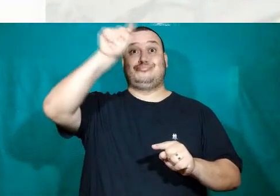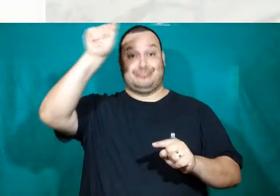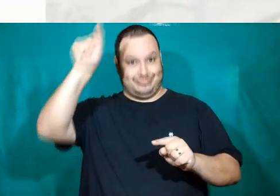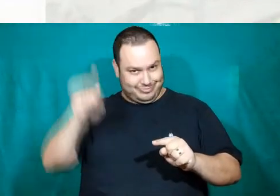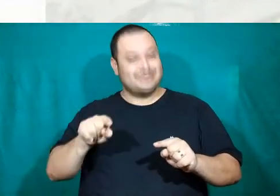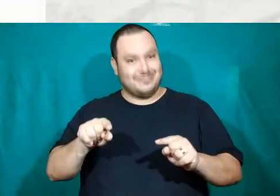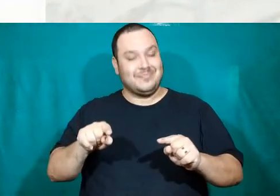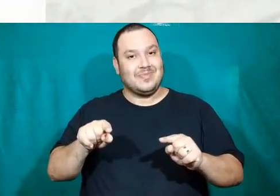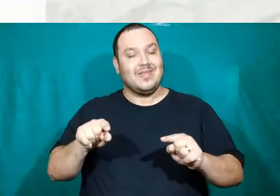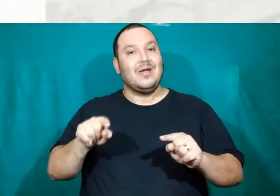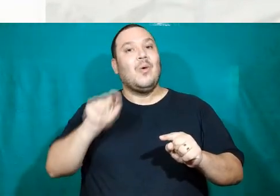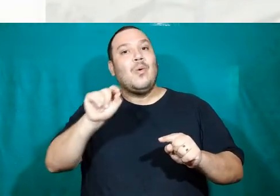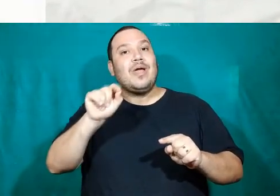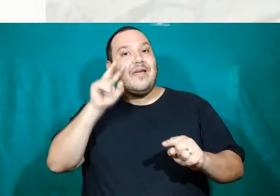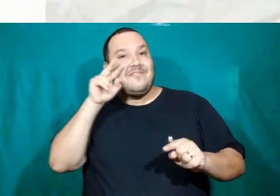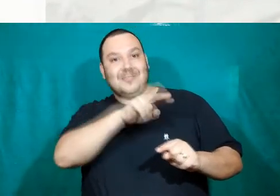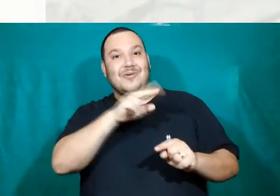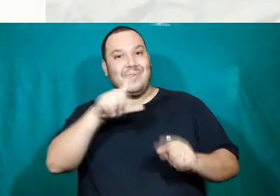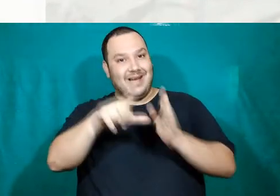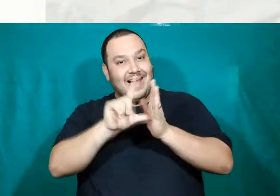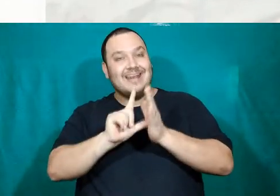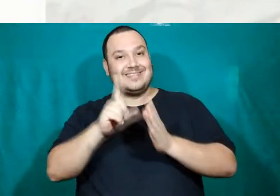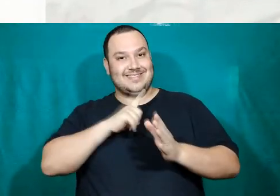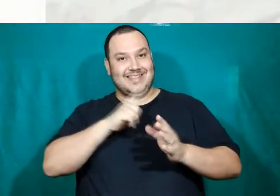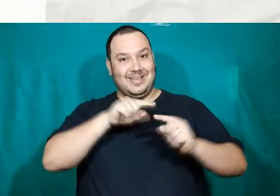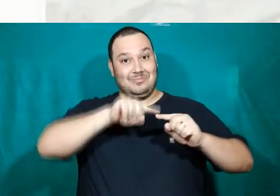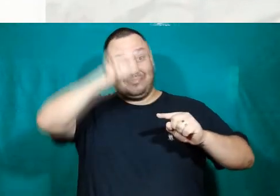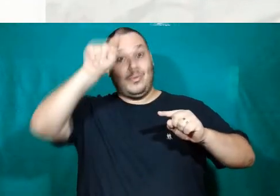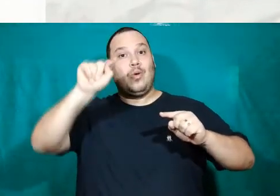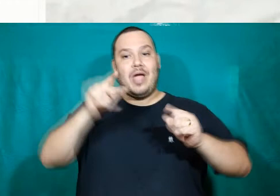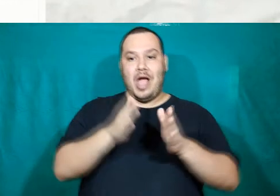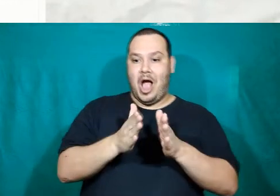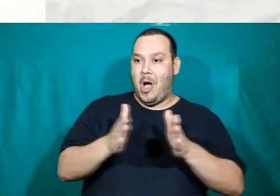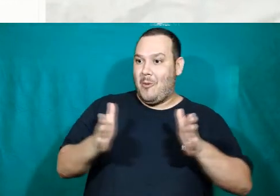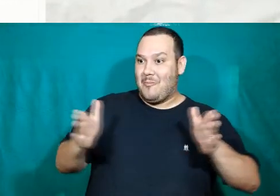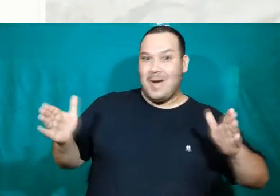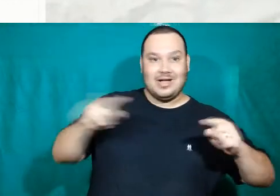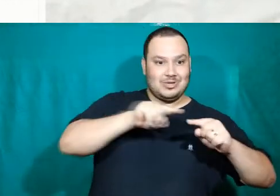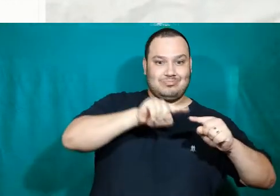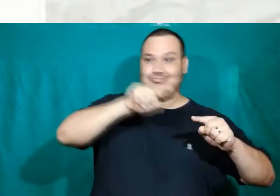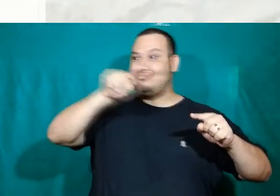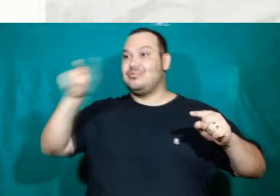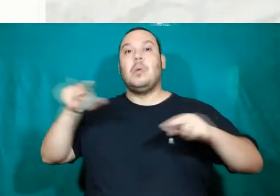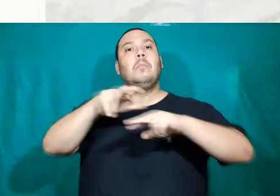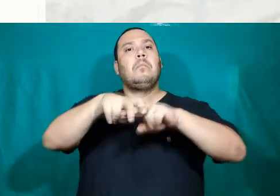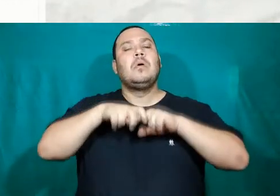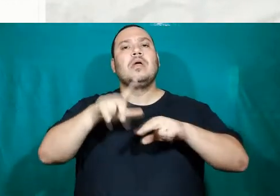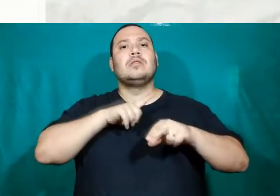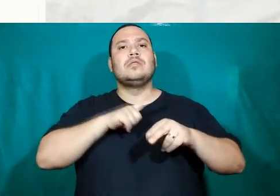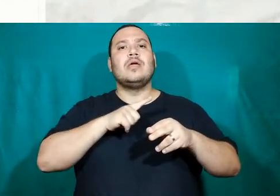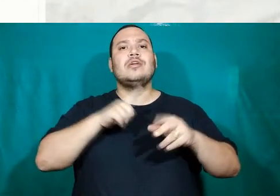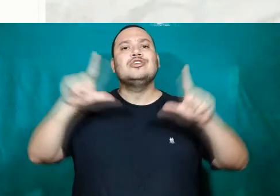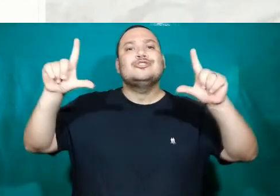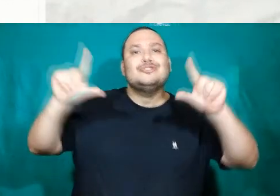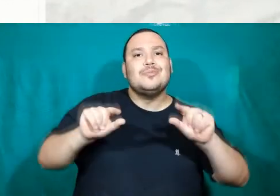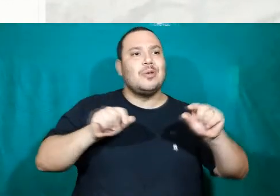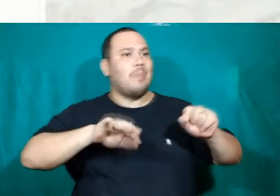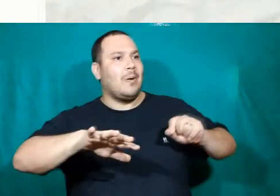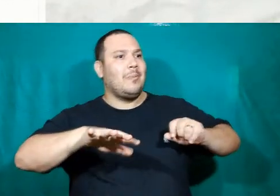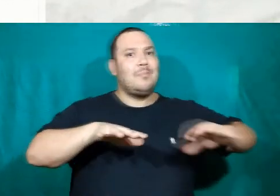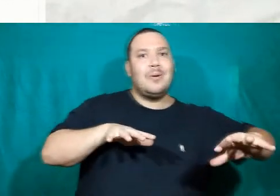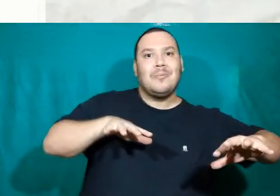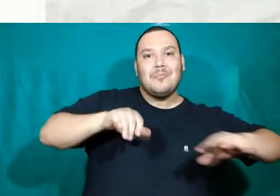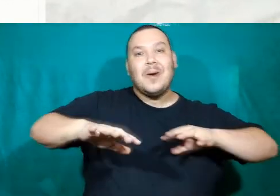pandemia, como acabamos de ver com outro gráfico, já que as pessoas diminuem a transmissão entre elas. Com isso, ocorre